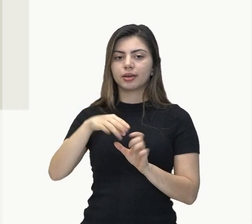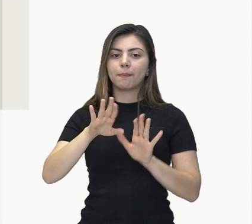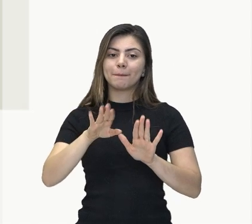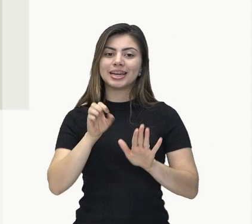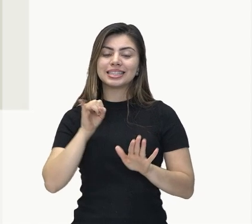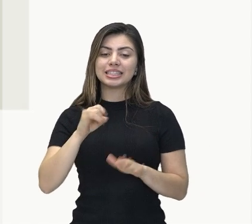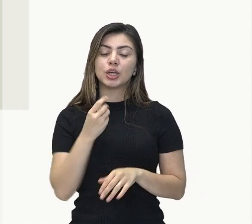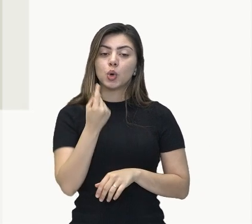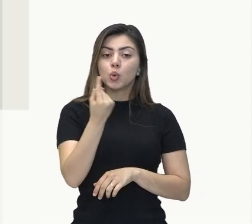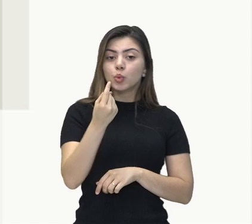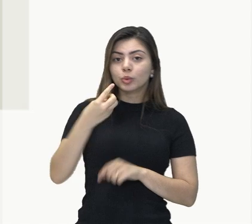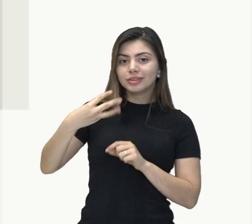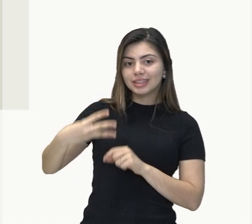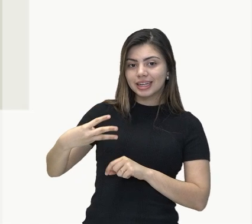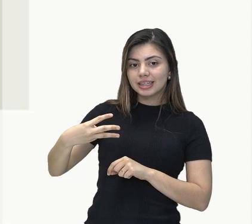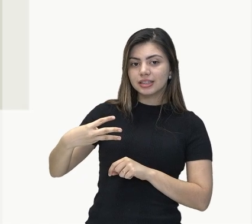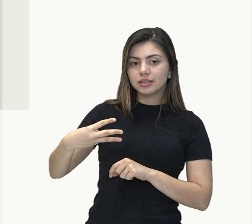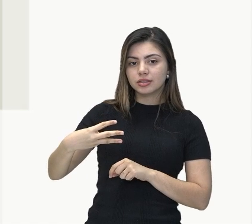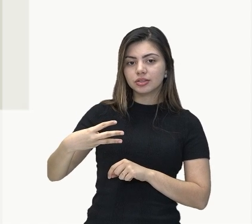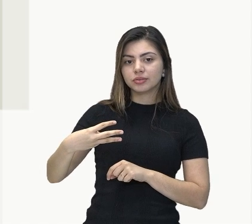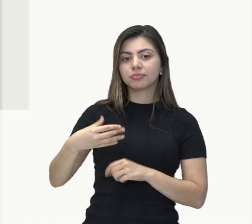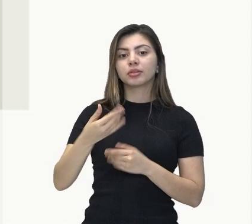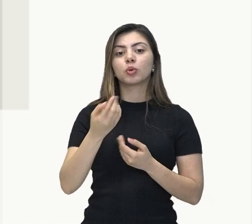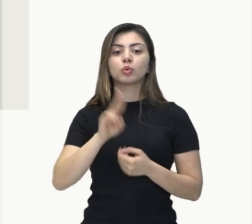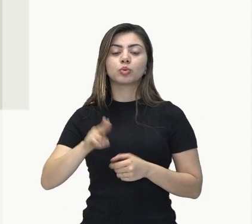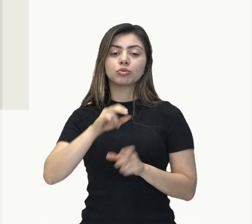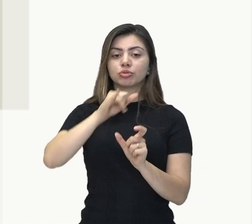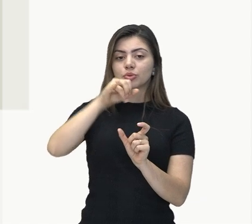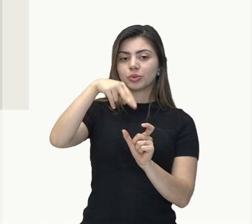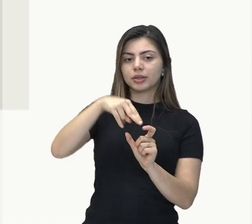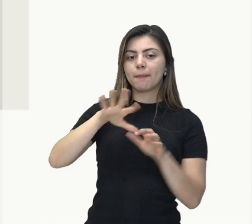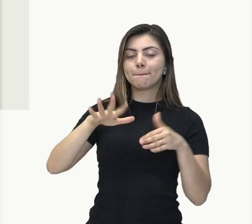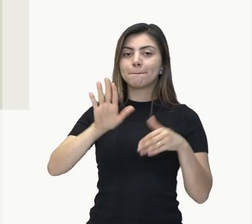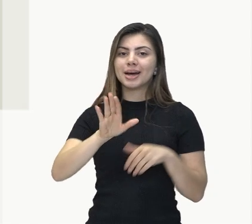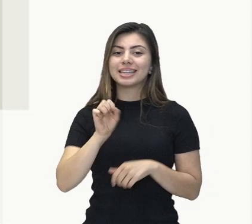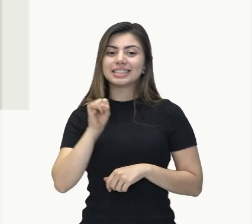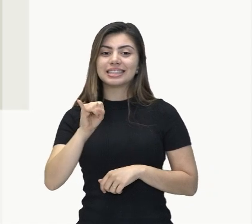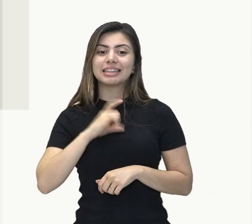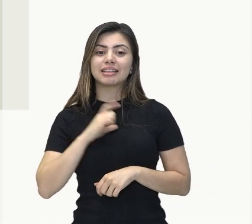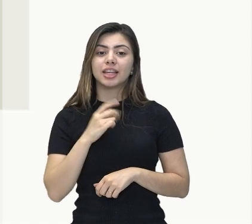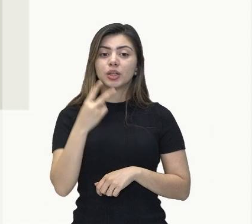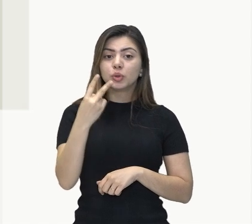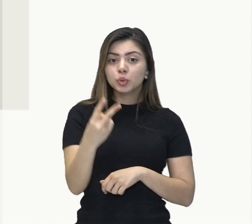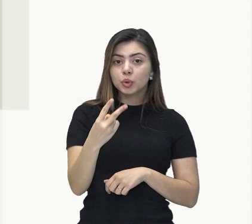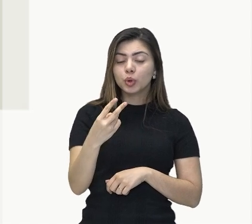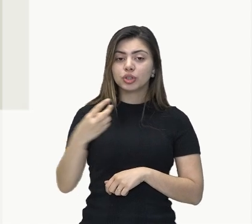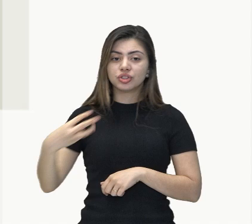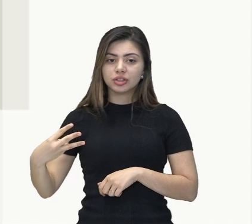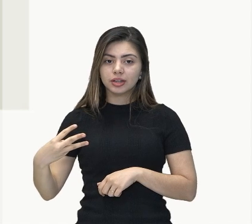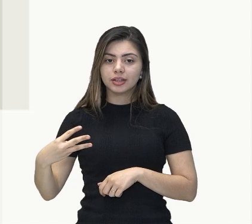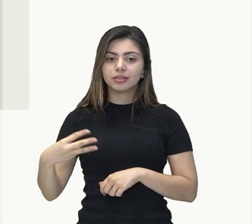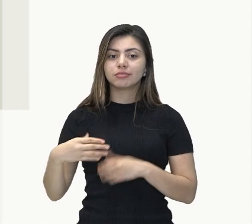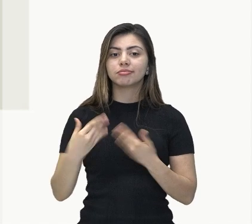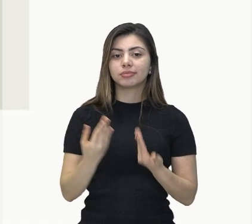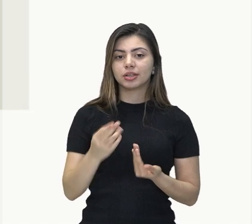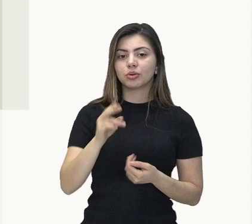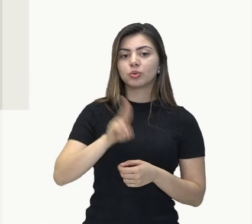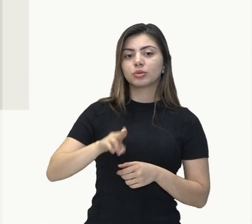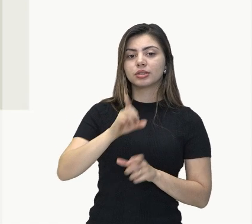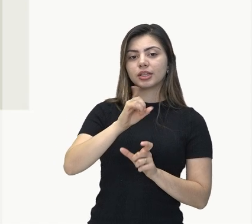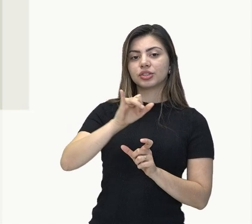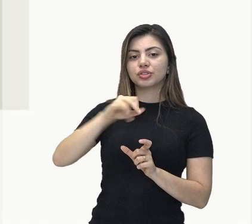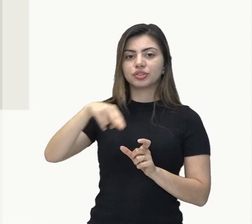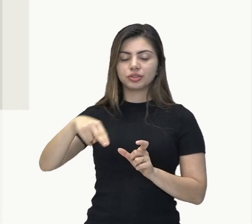uma tripla, in. 2 triplas, din, tá bom? Então, isso aqui eu